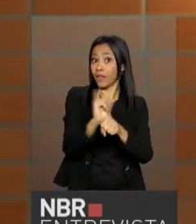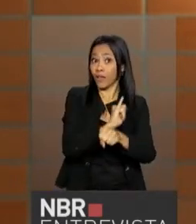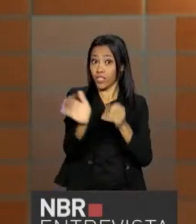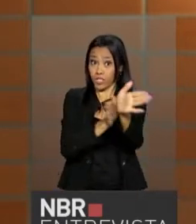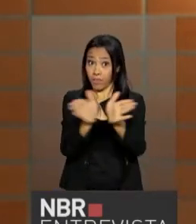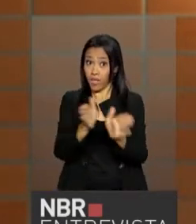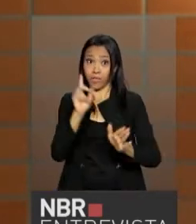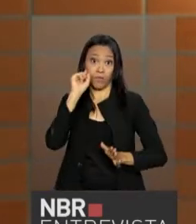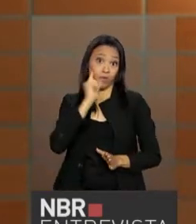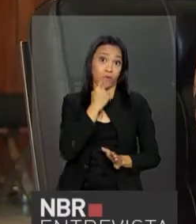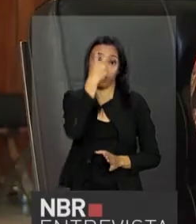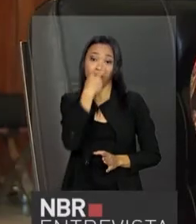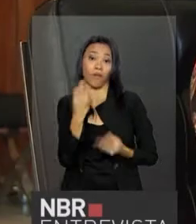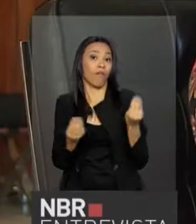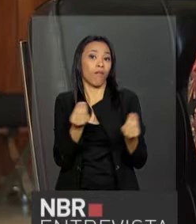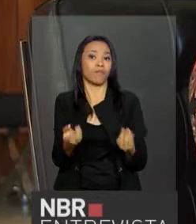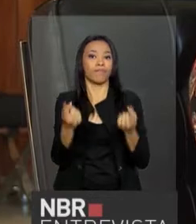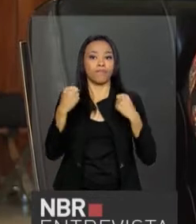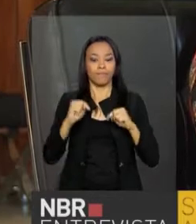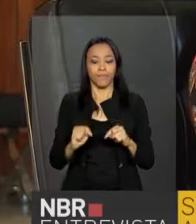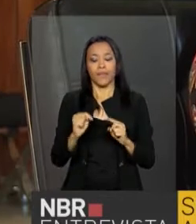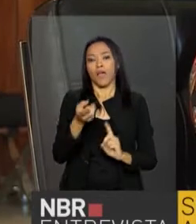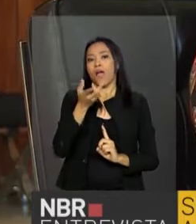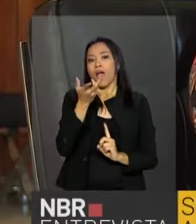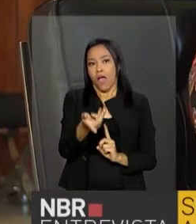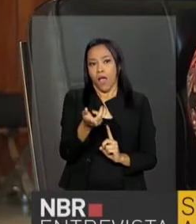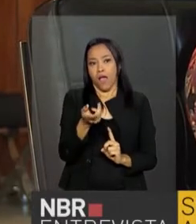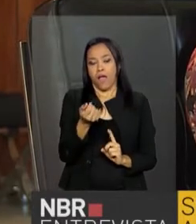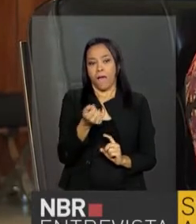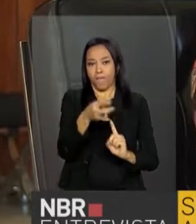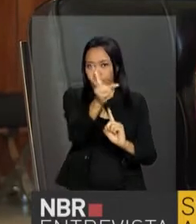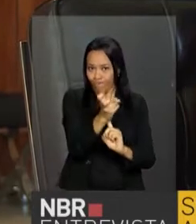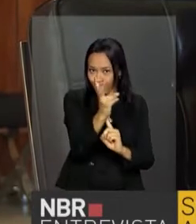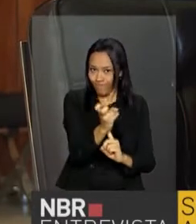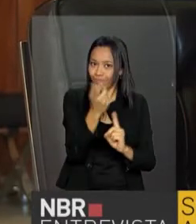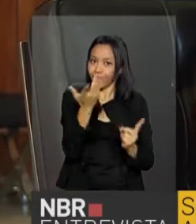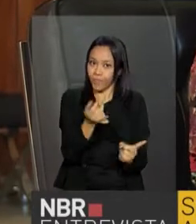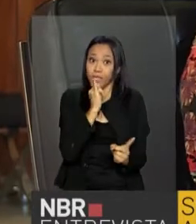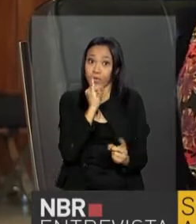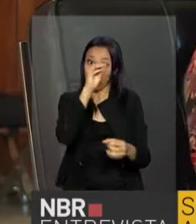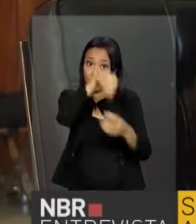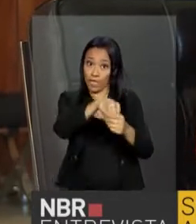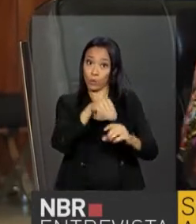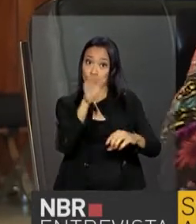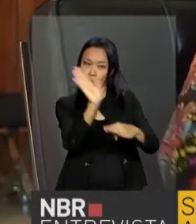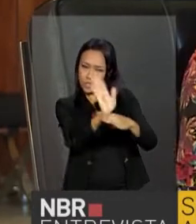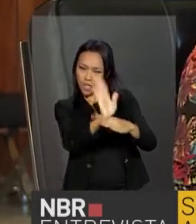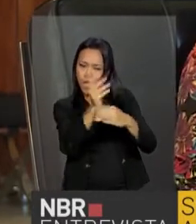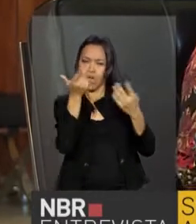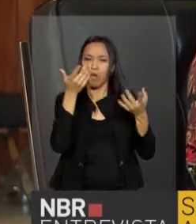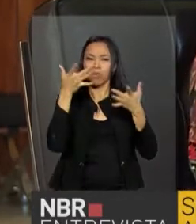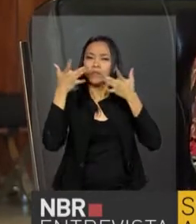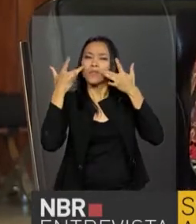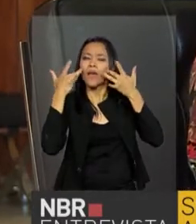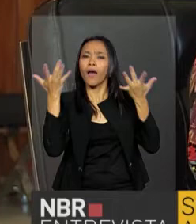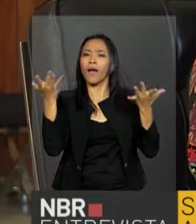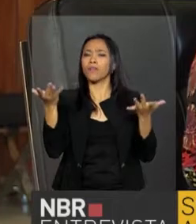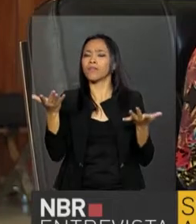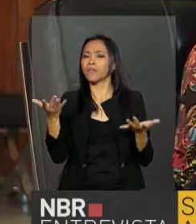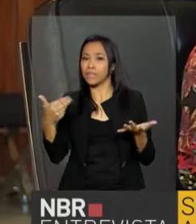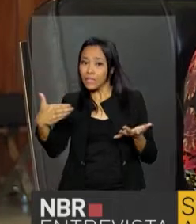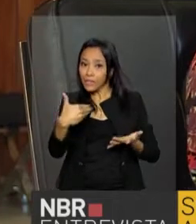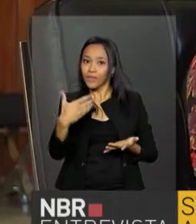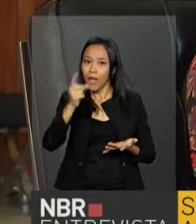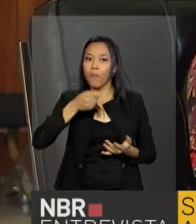para cegos e soltos. A audiodescrição, ela, no caso do cinema, vou dizer cinema, teatro, ela